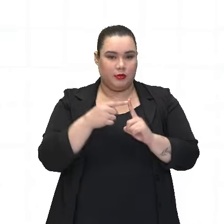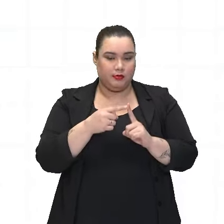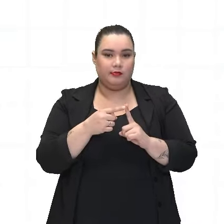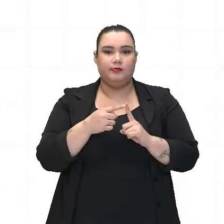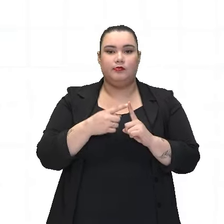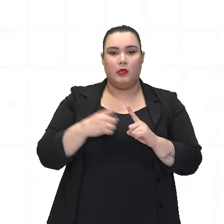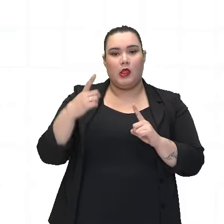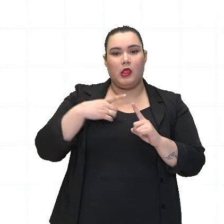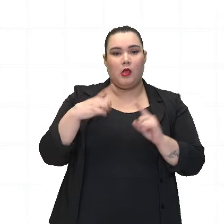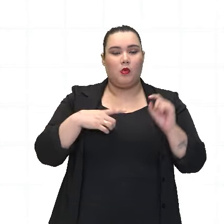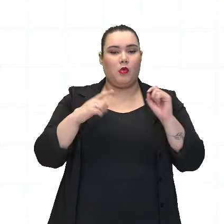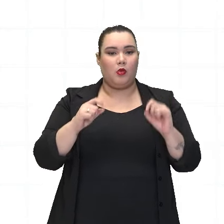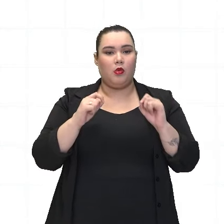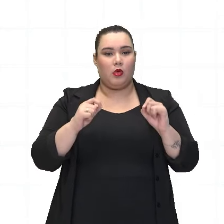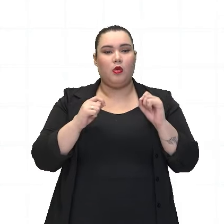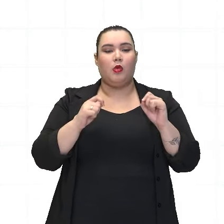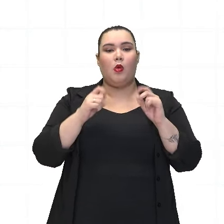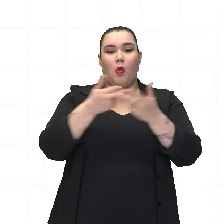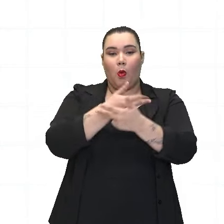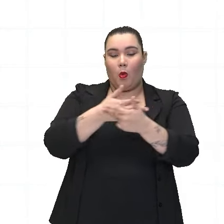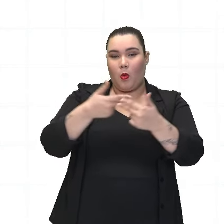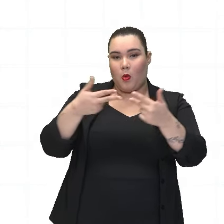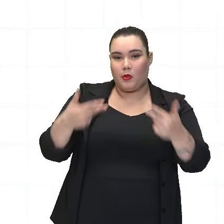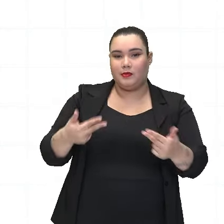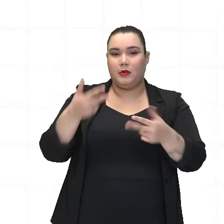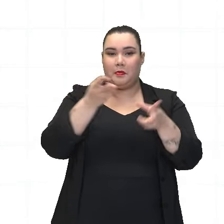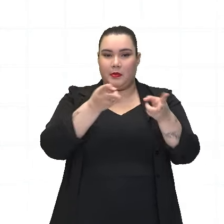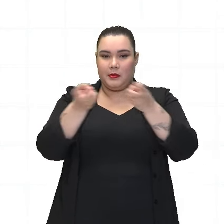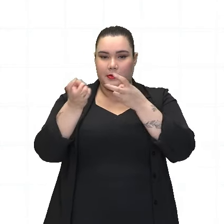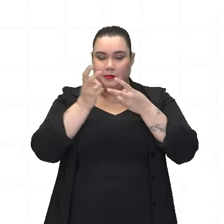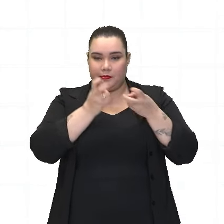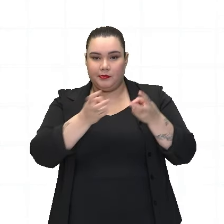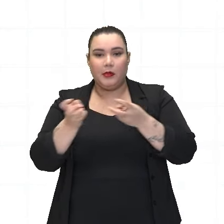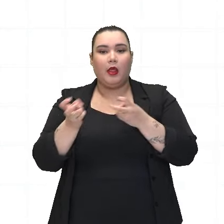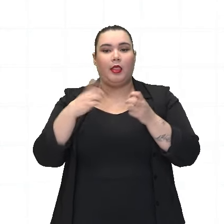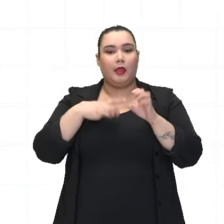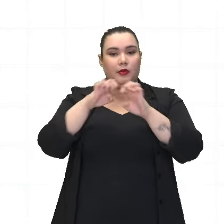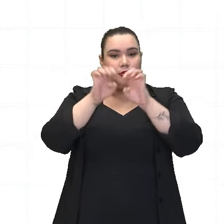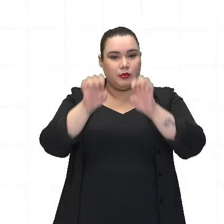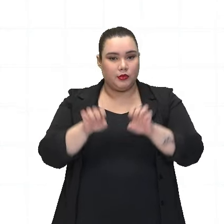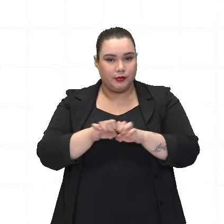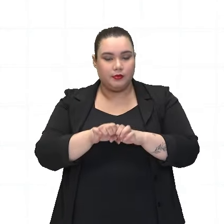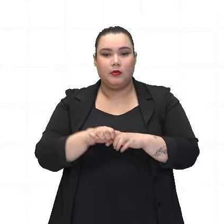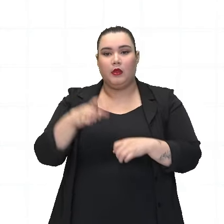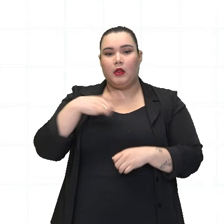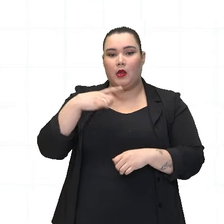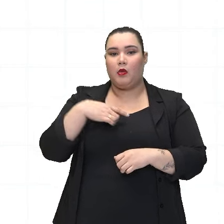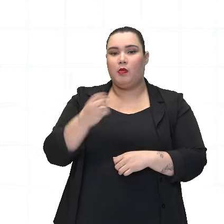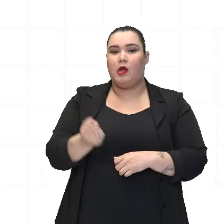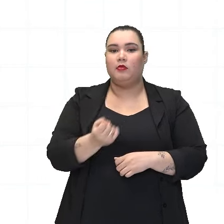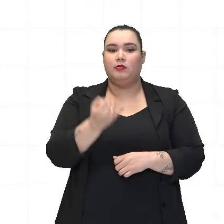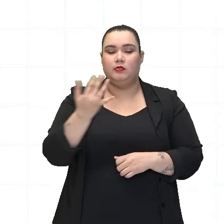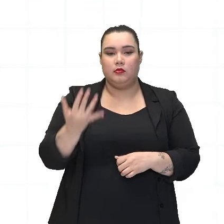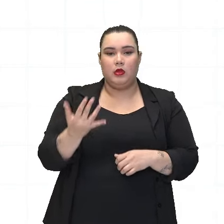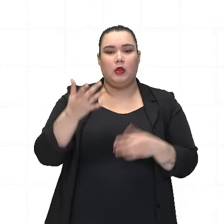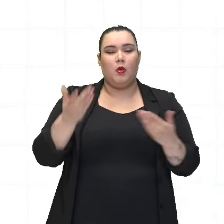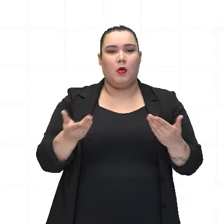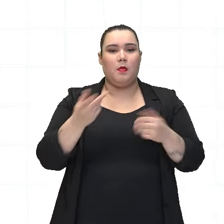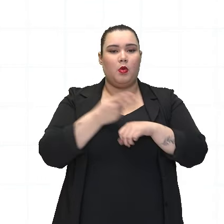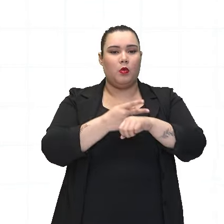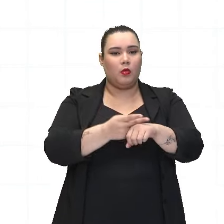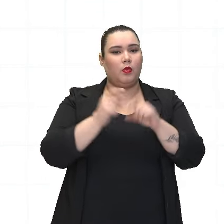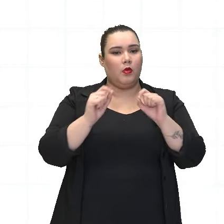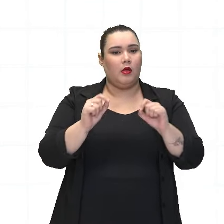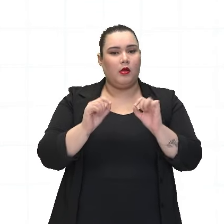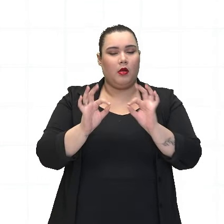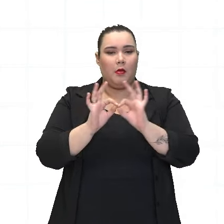procura estruturas universais das coisas observadas. É quantitativo, ou seja, busca